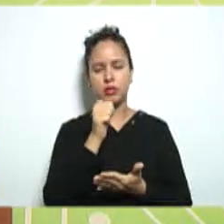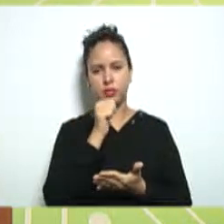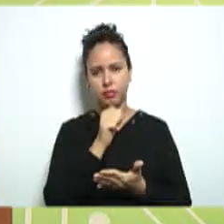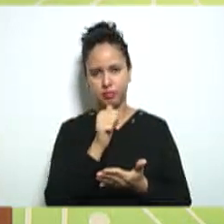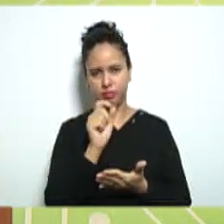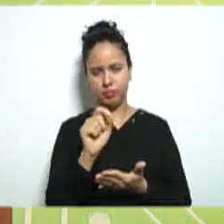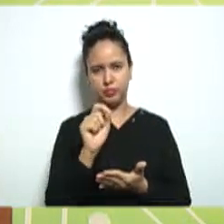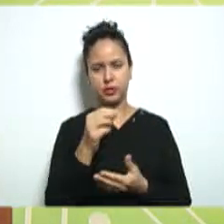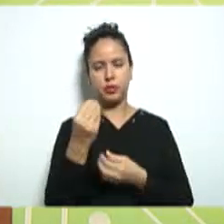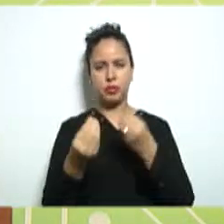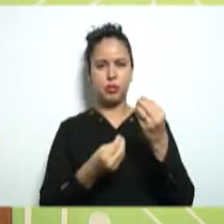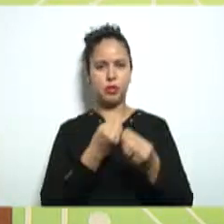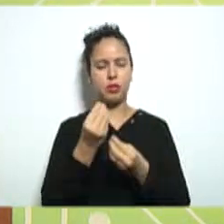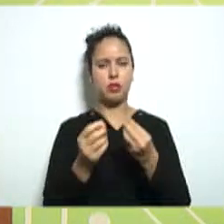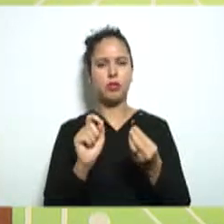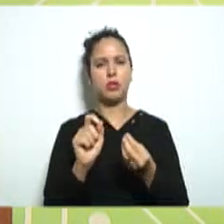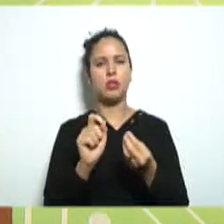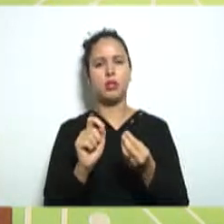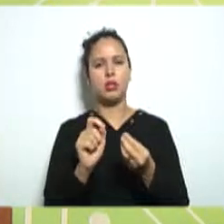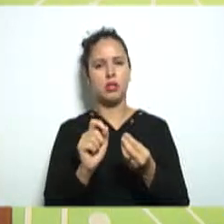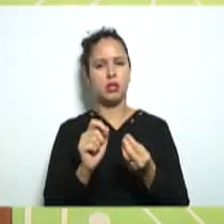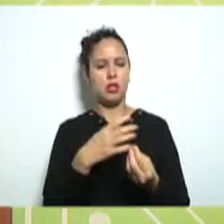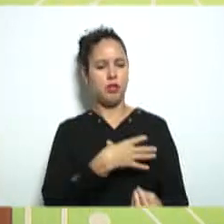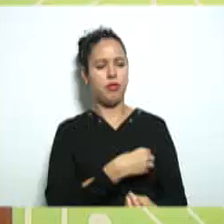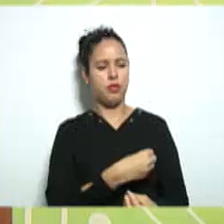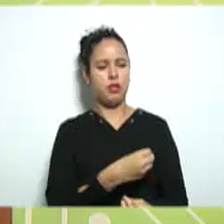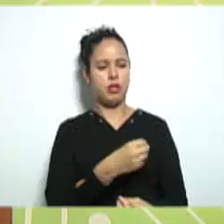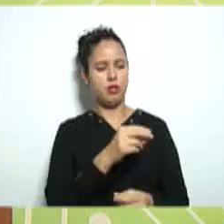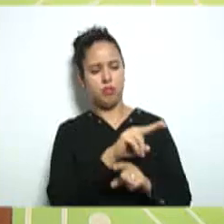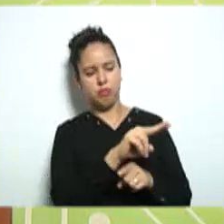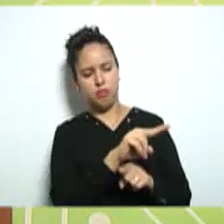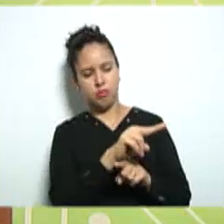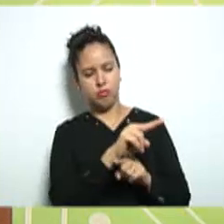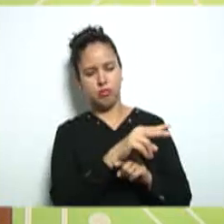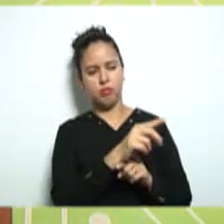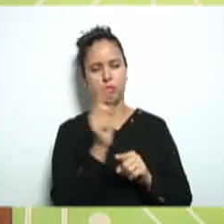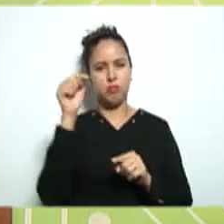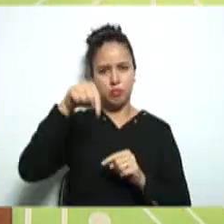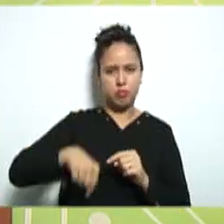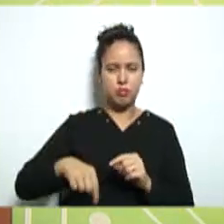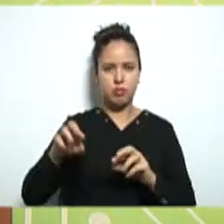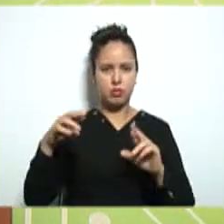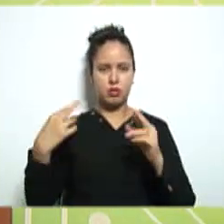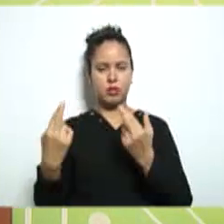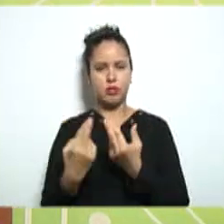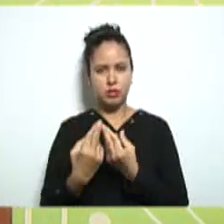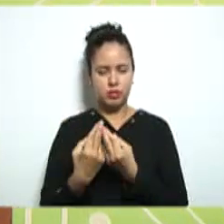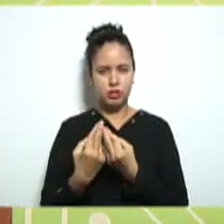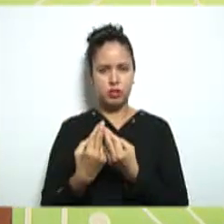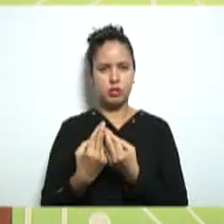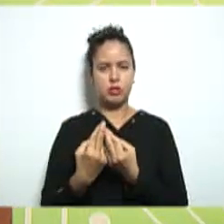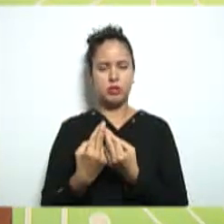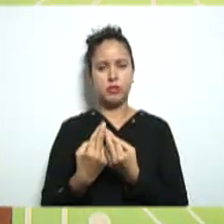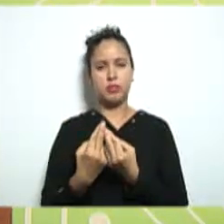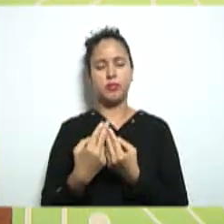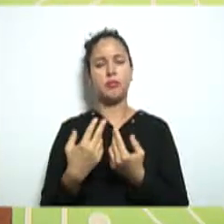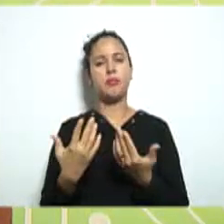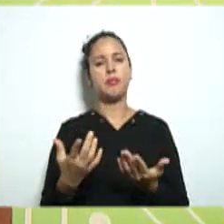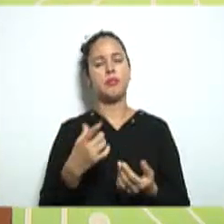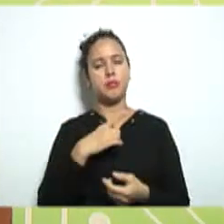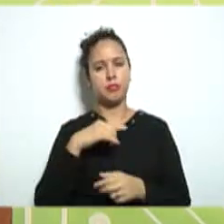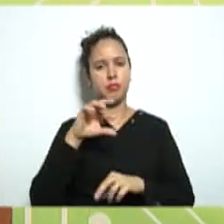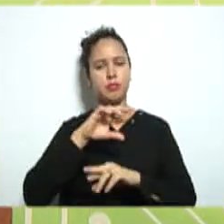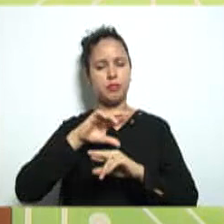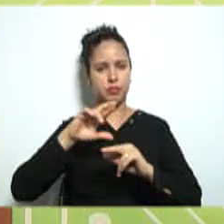julgadas, né? Nossa, como você pode deixar a sua filha com a babá para vir aqui para essa reunião? Então, essa diferença que